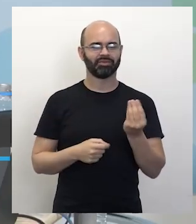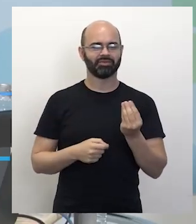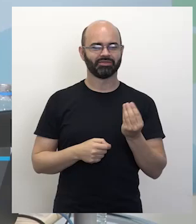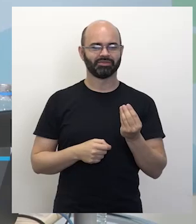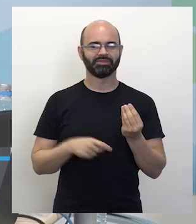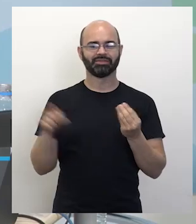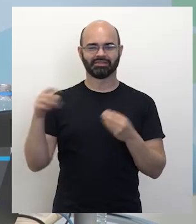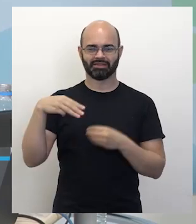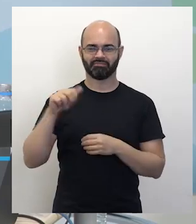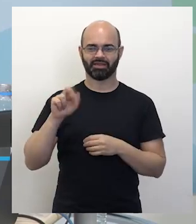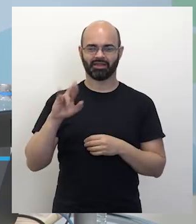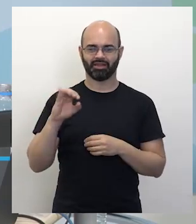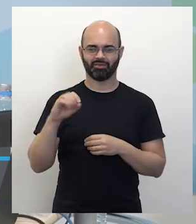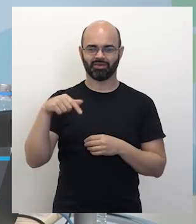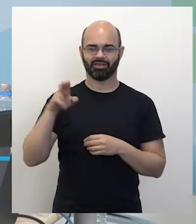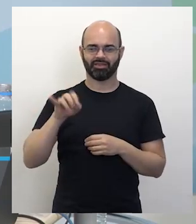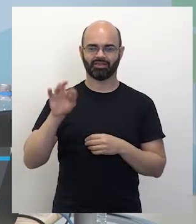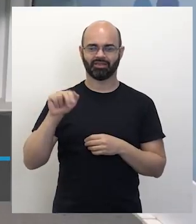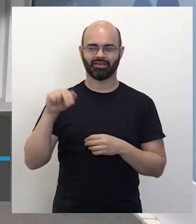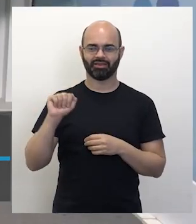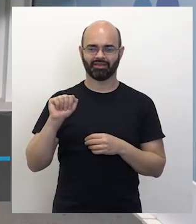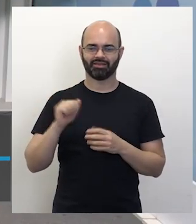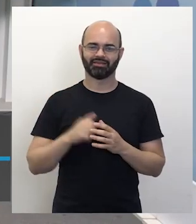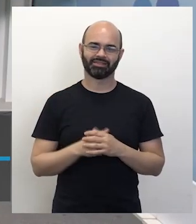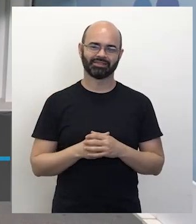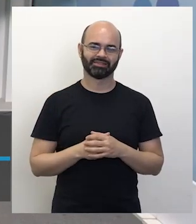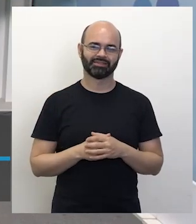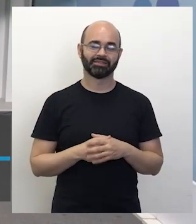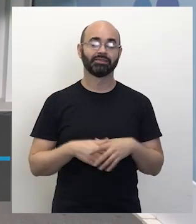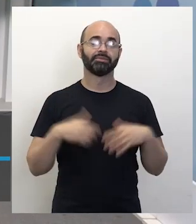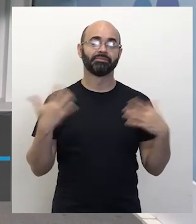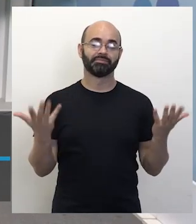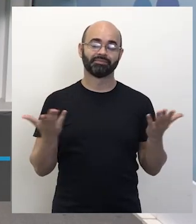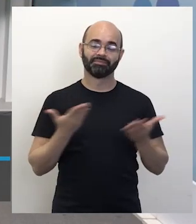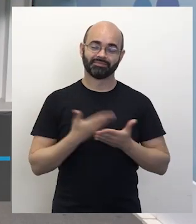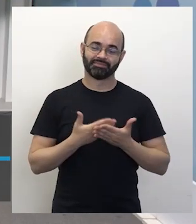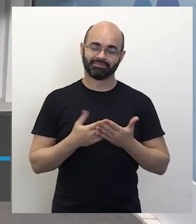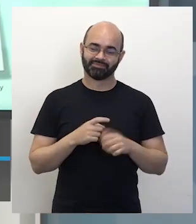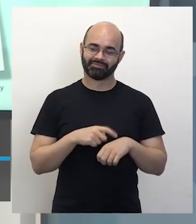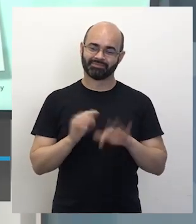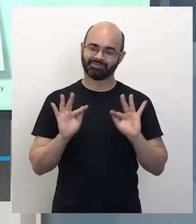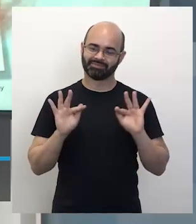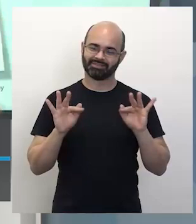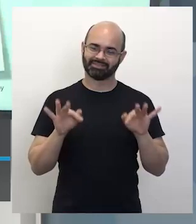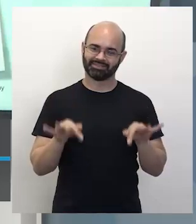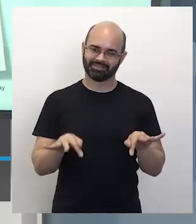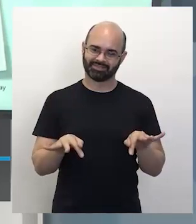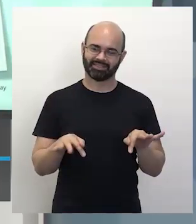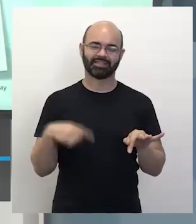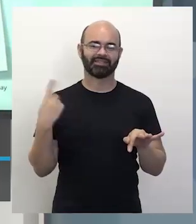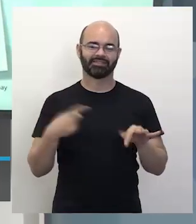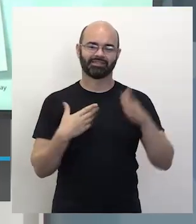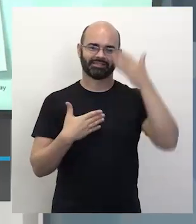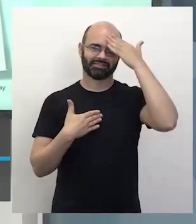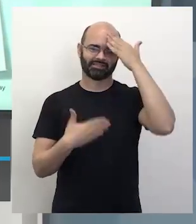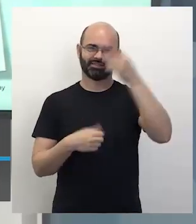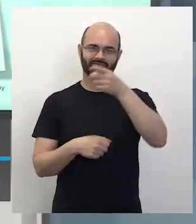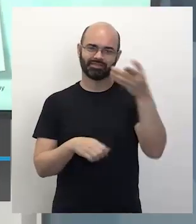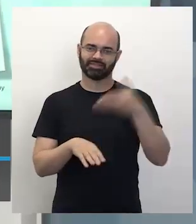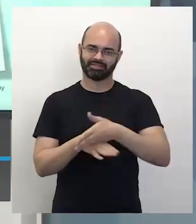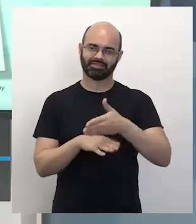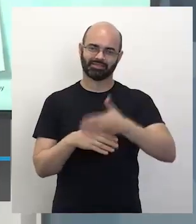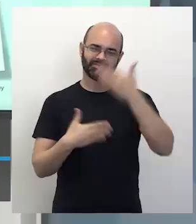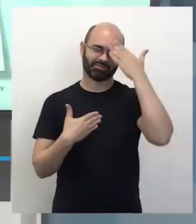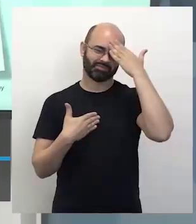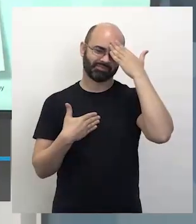da frase do Mário Quintana. Gente, a aula está chegando ao fim. A gente agradece a presença de vocês e muito